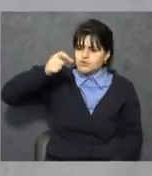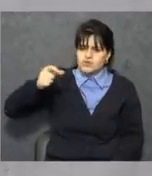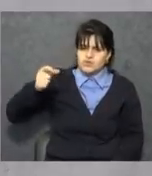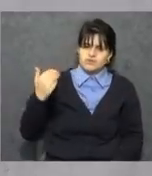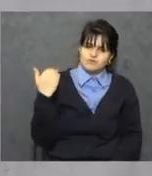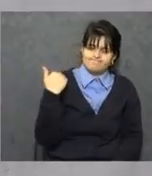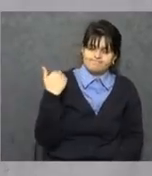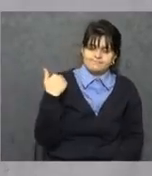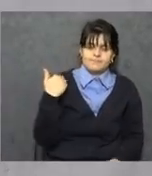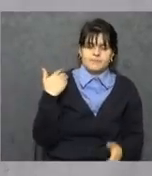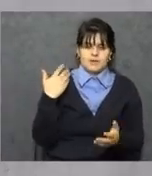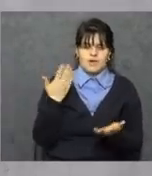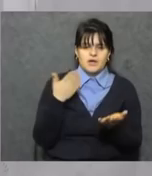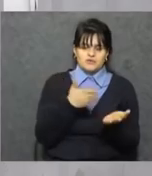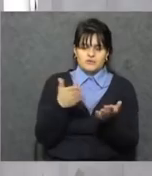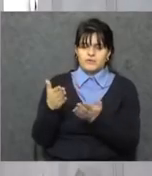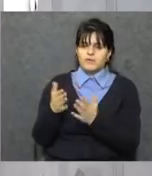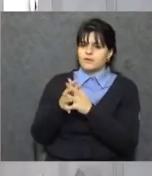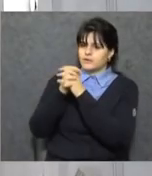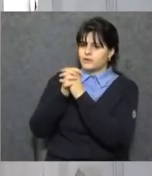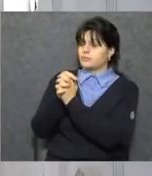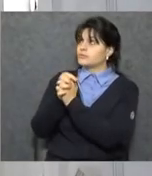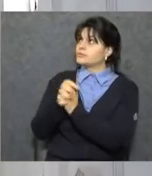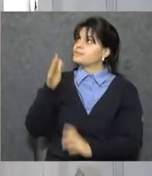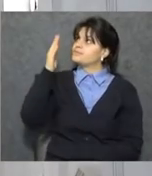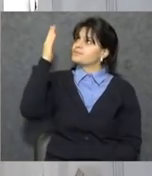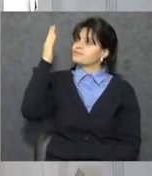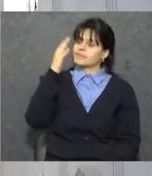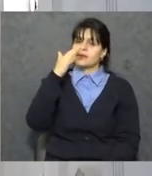oremos. Deus